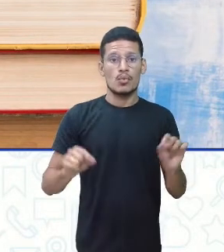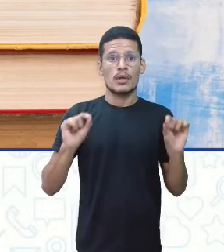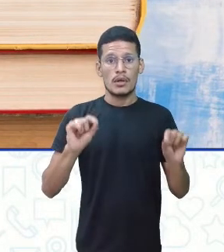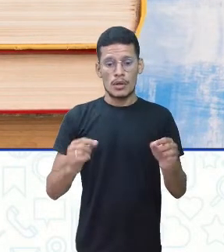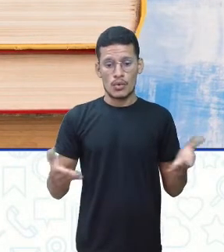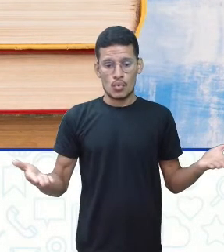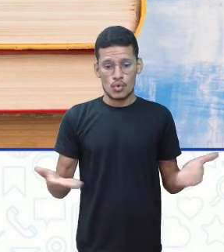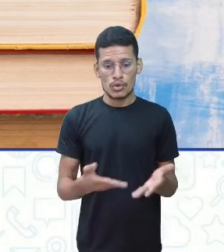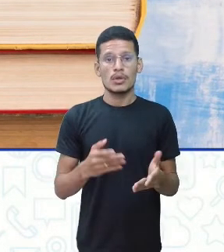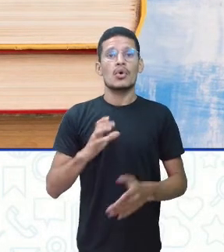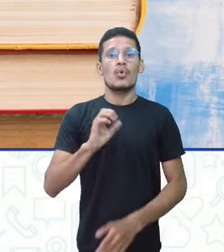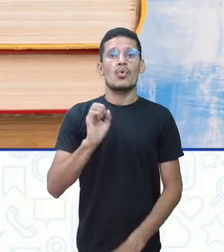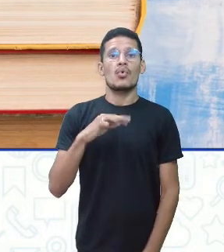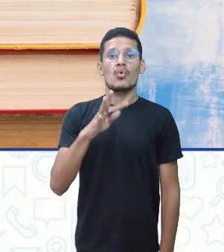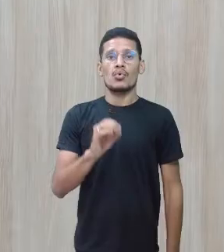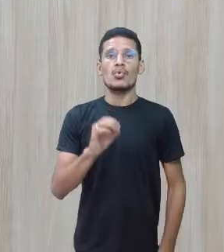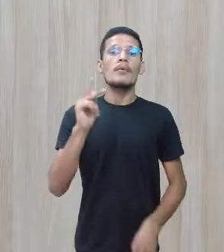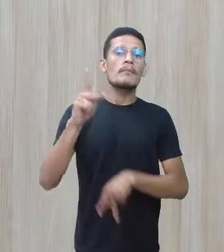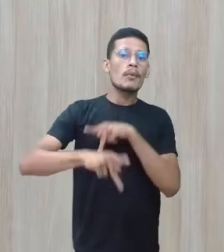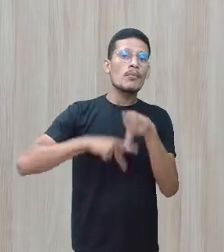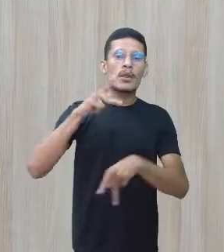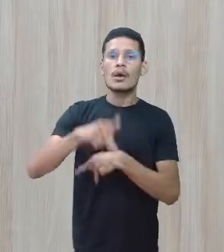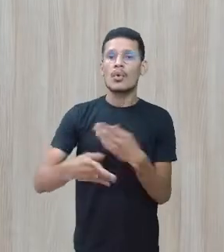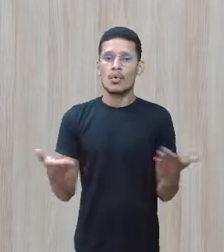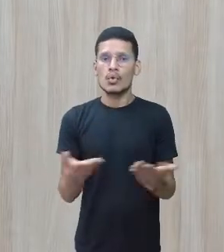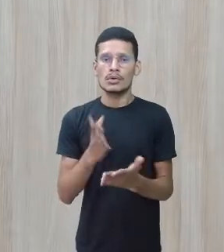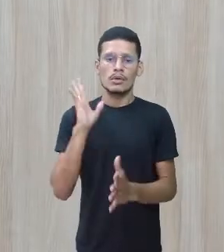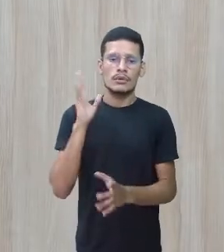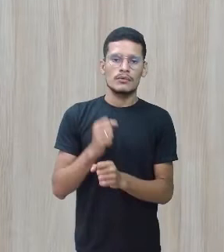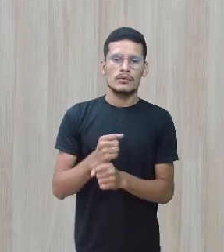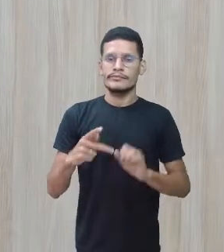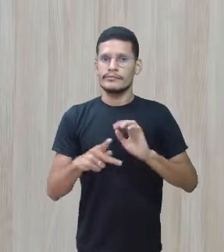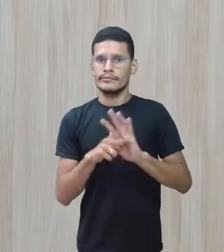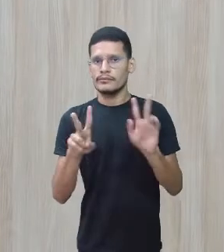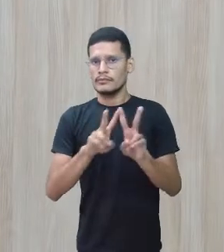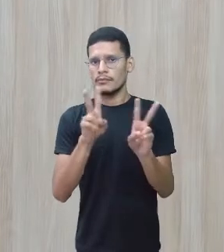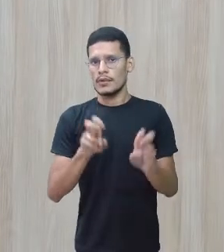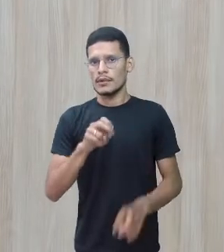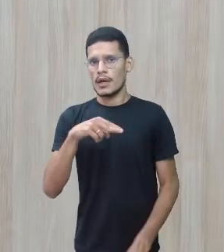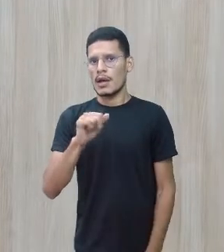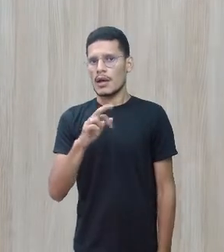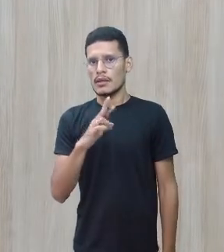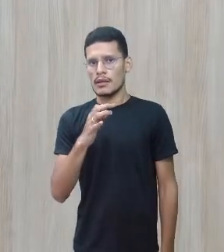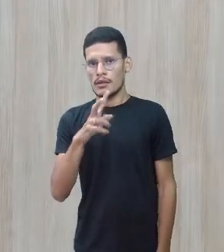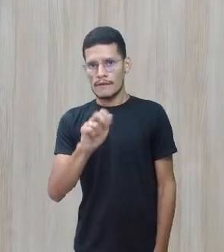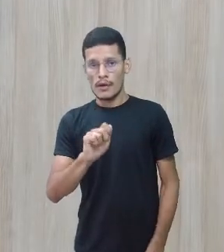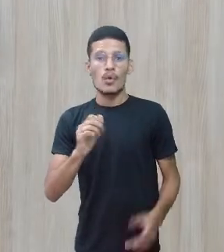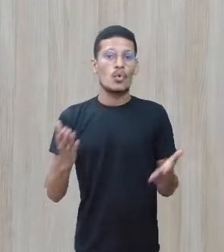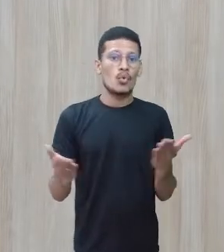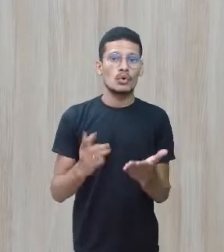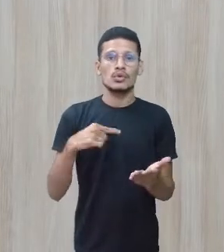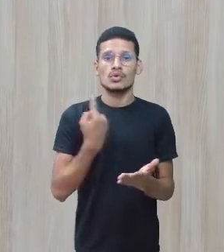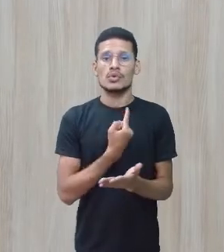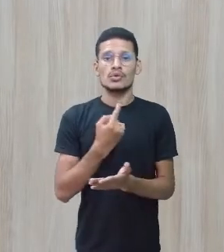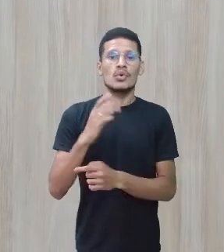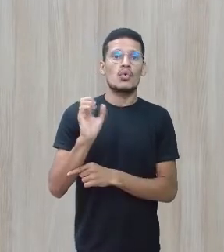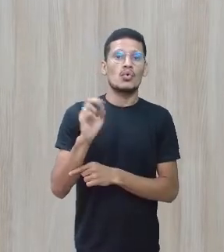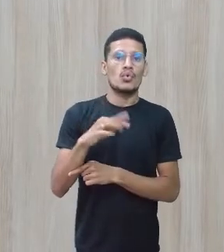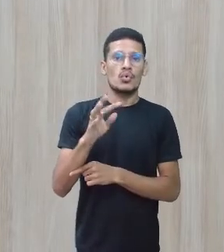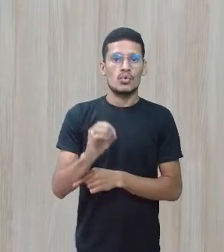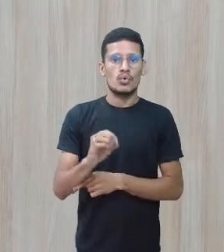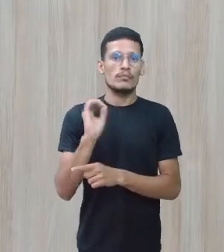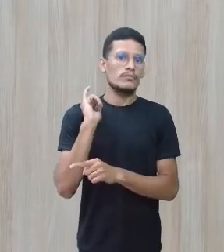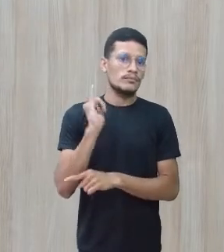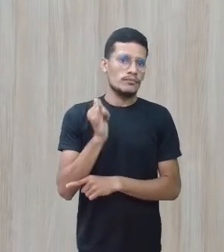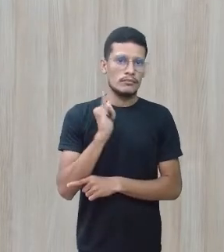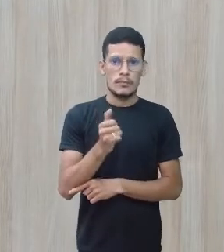que é o conto popular, porque agora a gente já revisou um pouco de narrativa, vamos estudar um pouco do conto popular e também